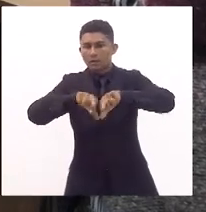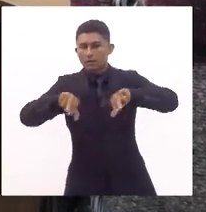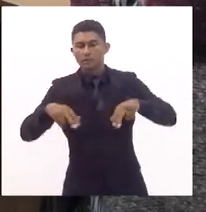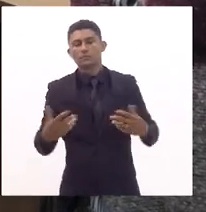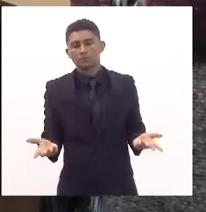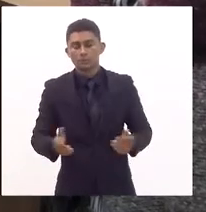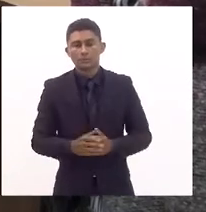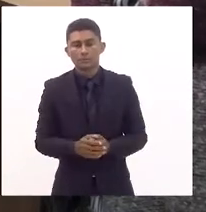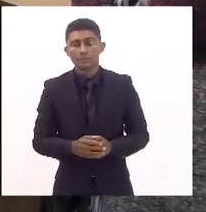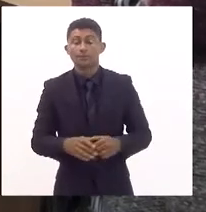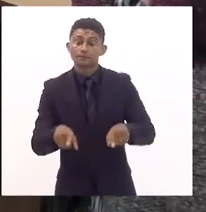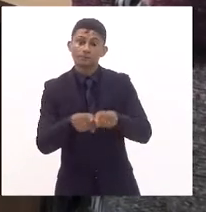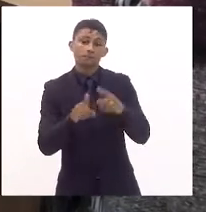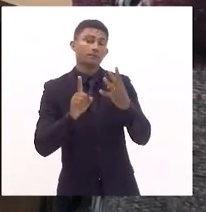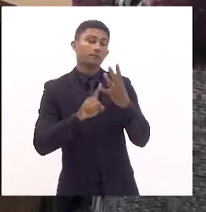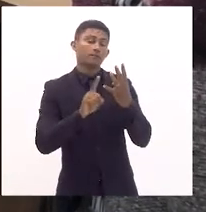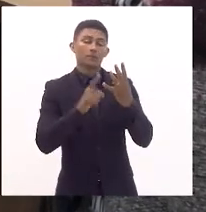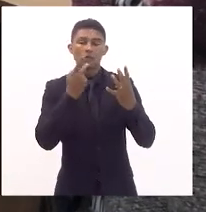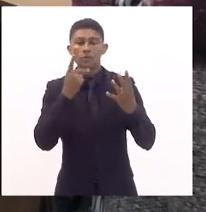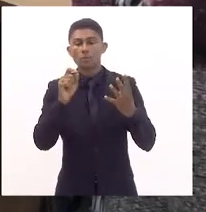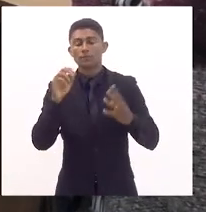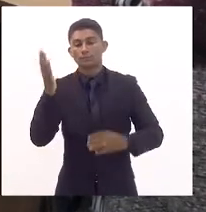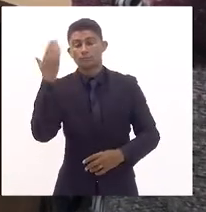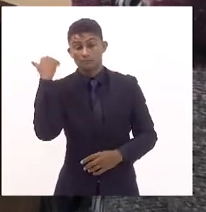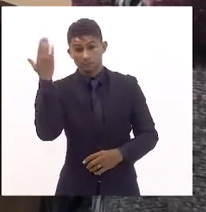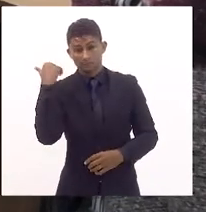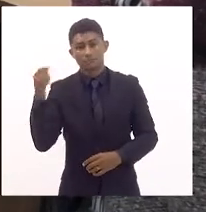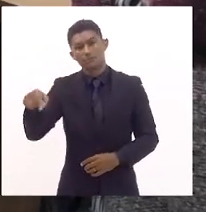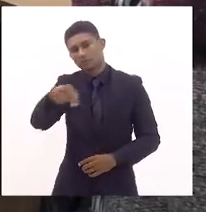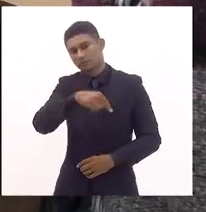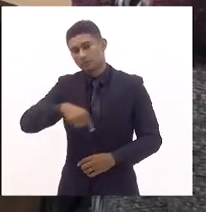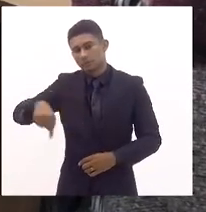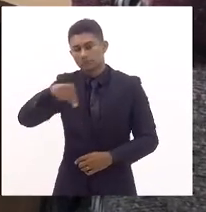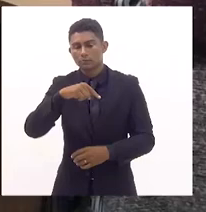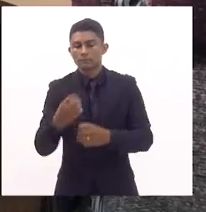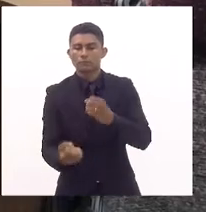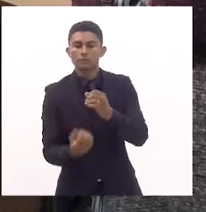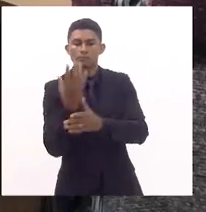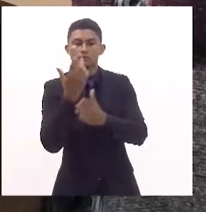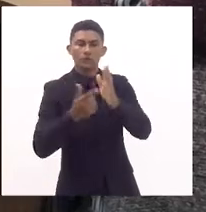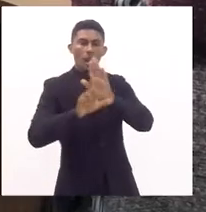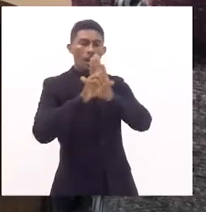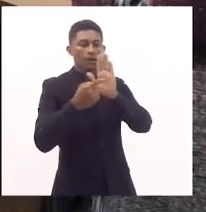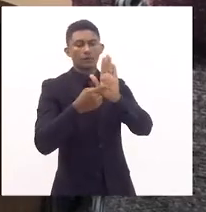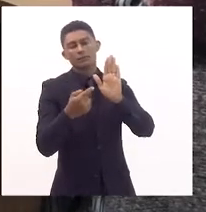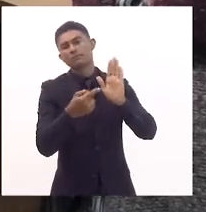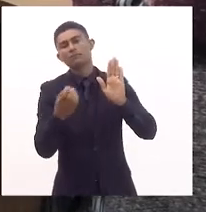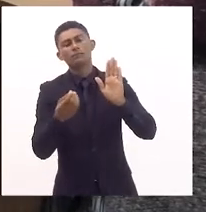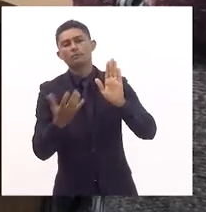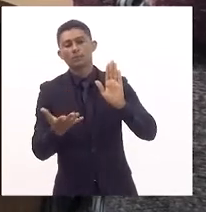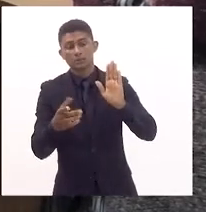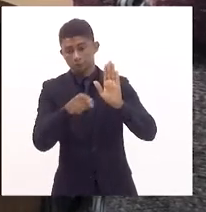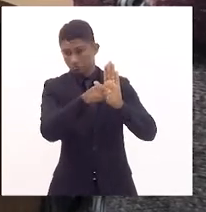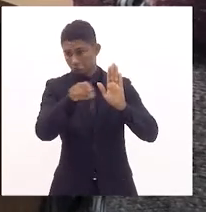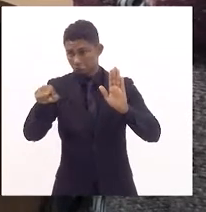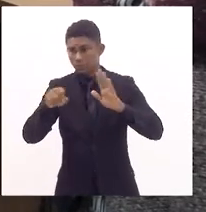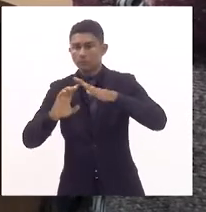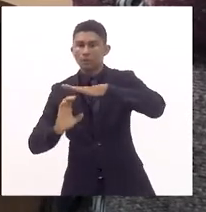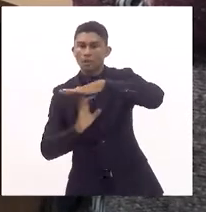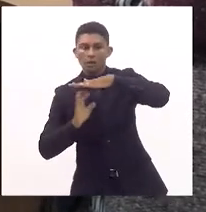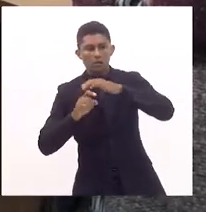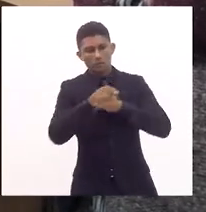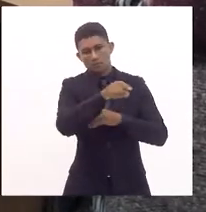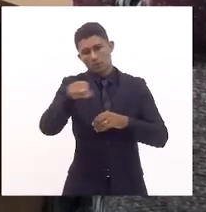dizer também que, no passado, nós fizemos leis garantindo que cooperativas